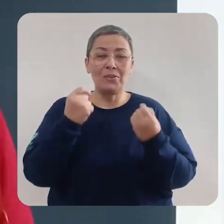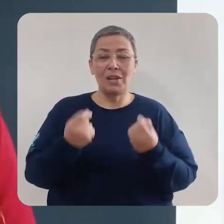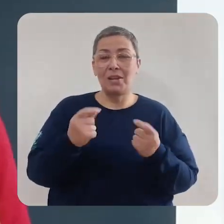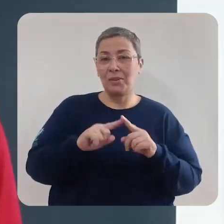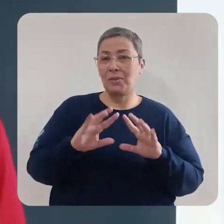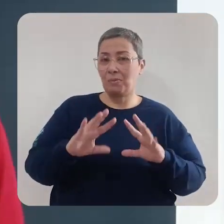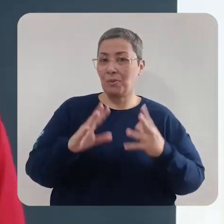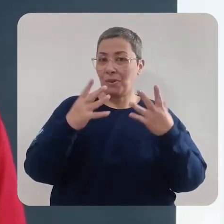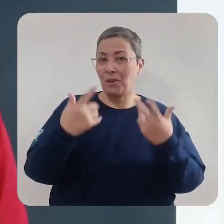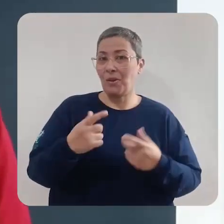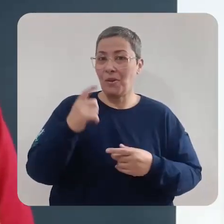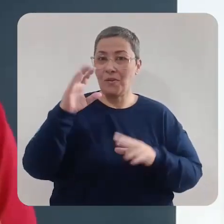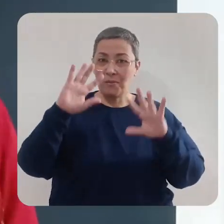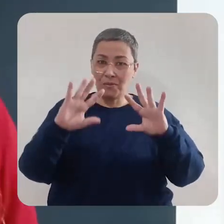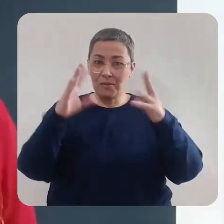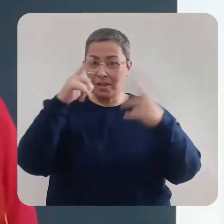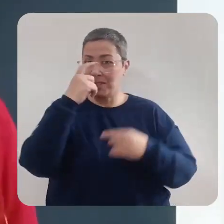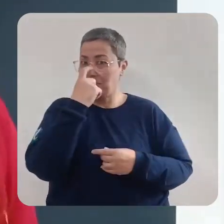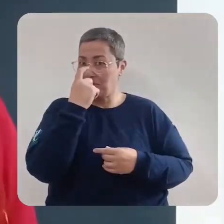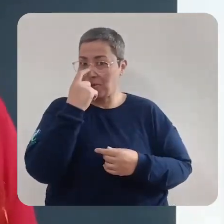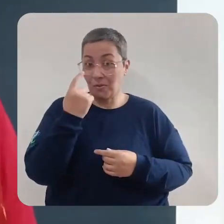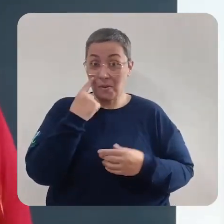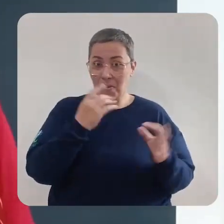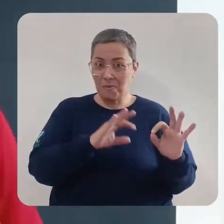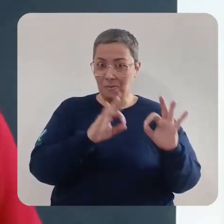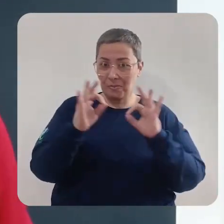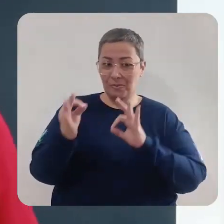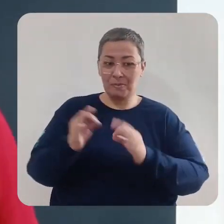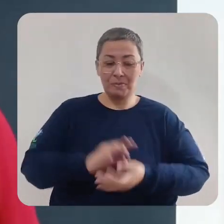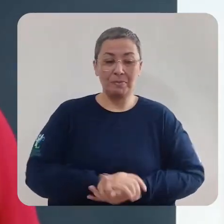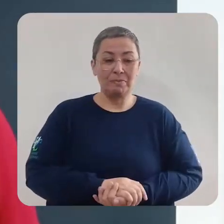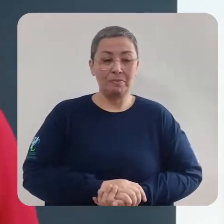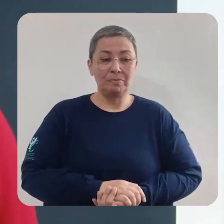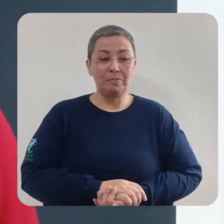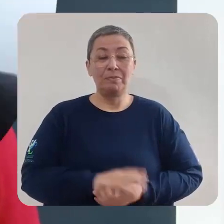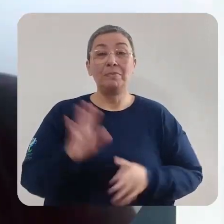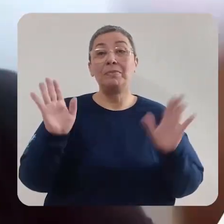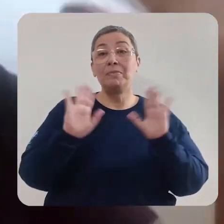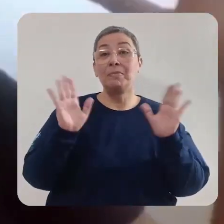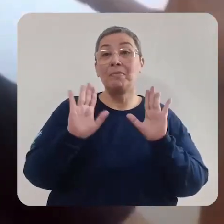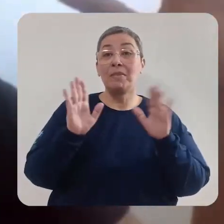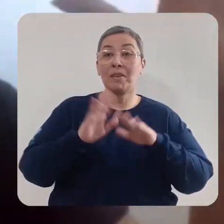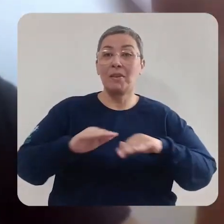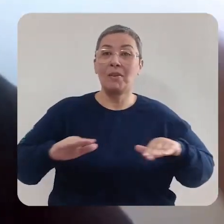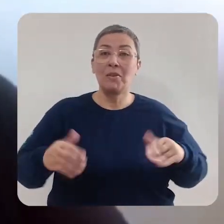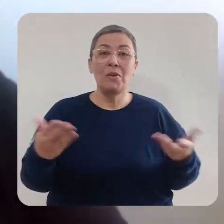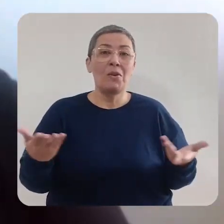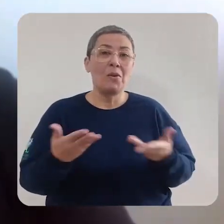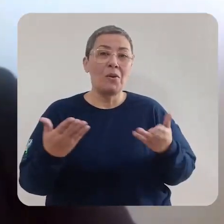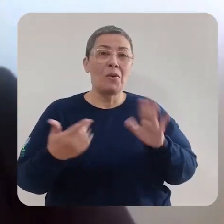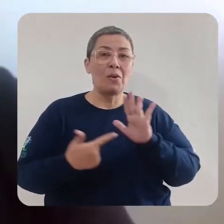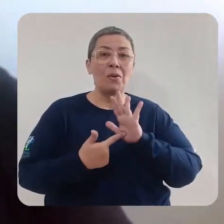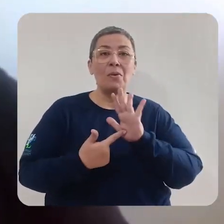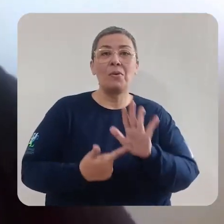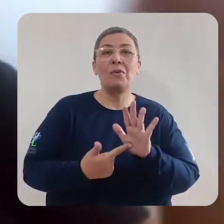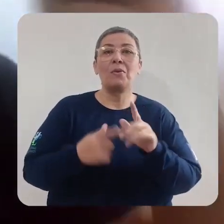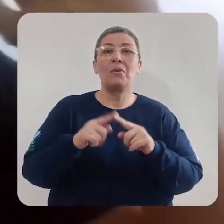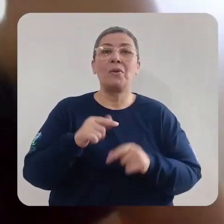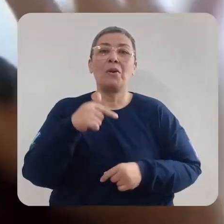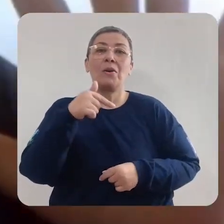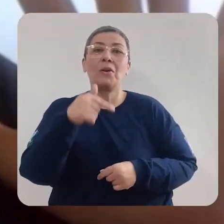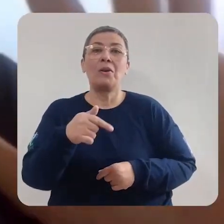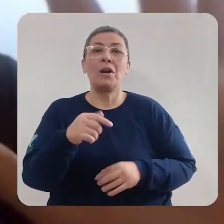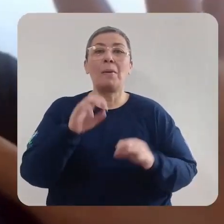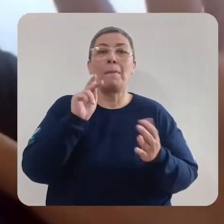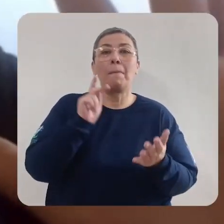Curiosities, 7 curiosidades sobre o Halloween. Vamos assistir? Hello, students! Hoje eu trouxe para